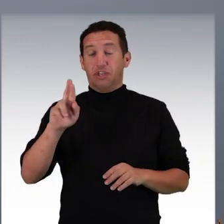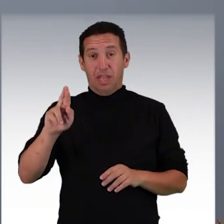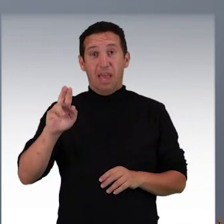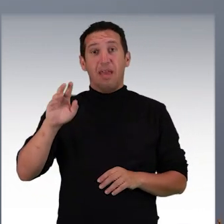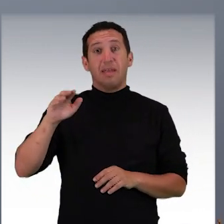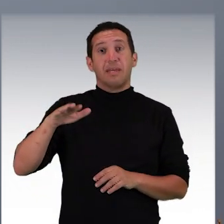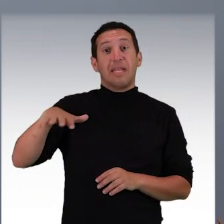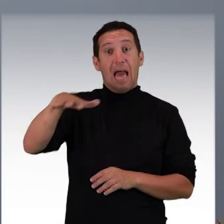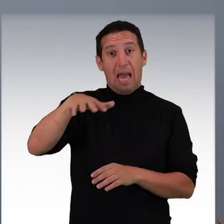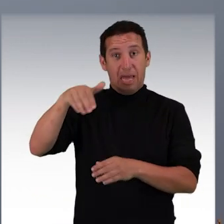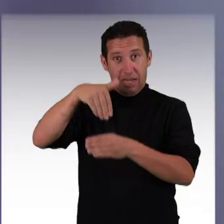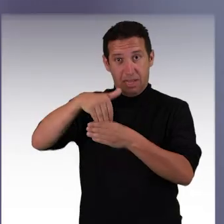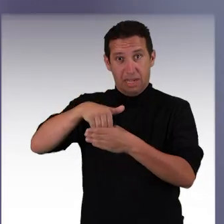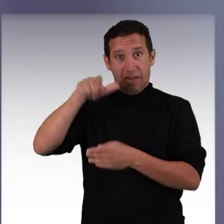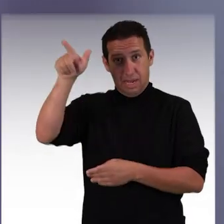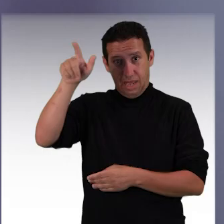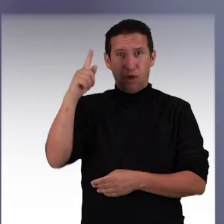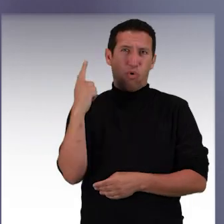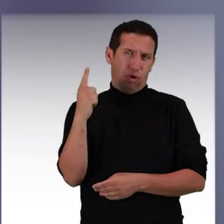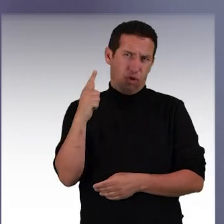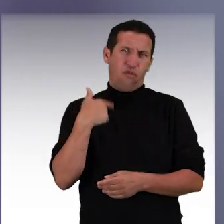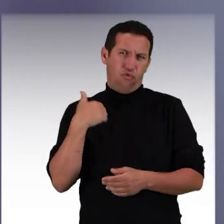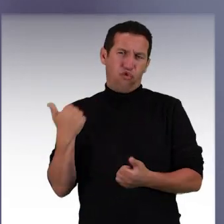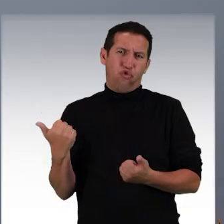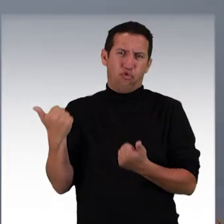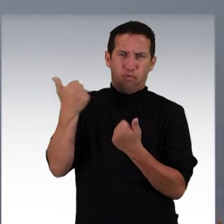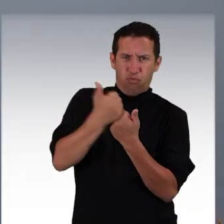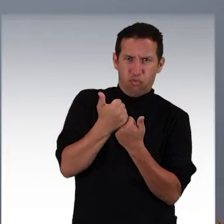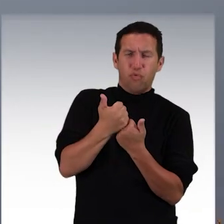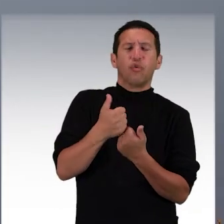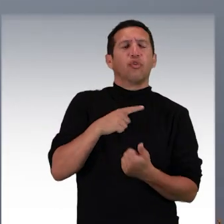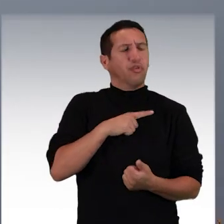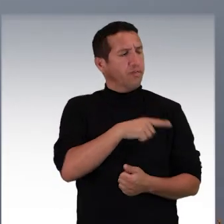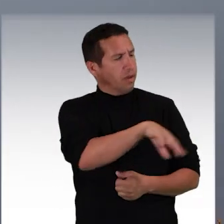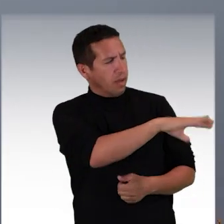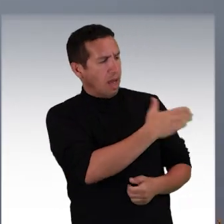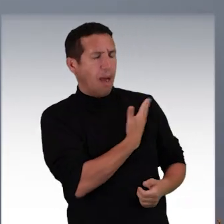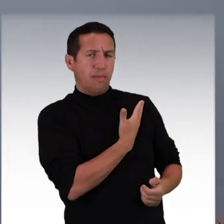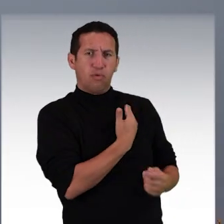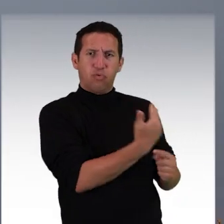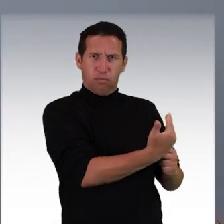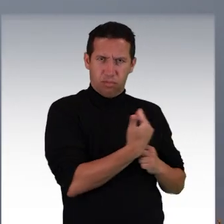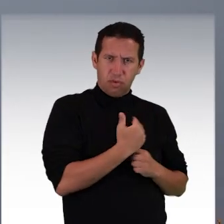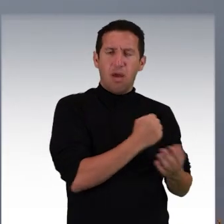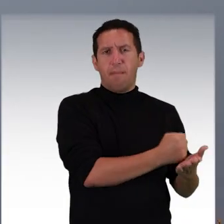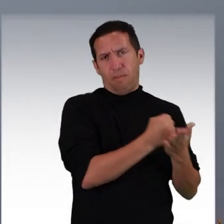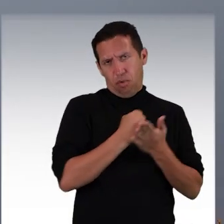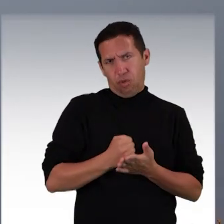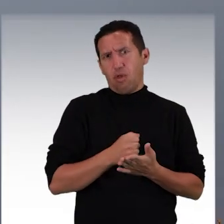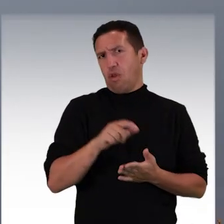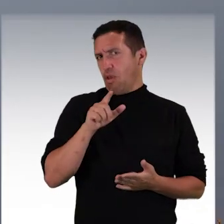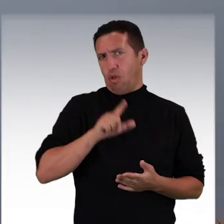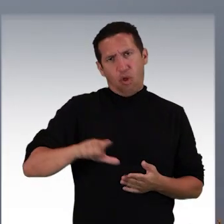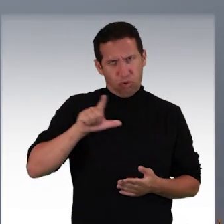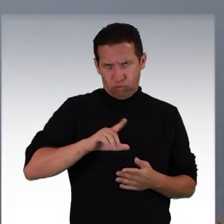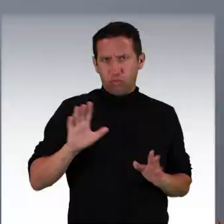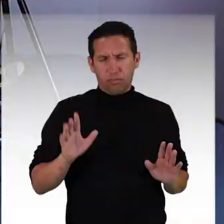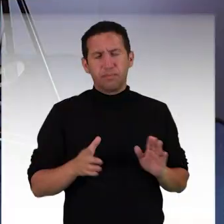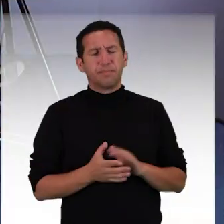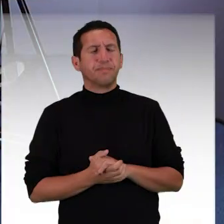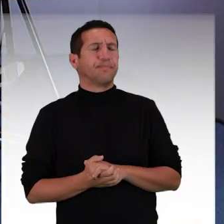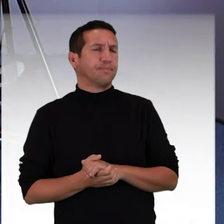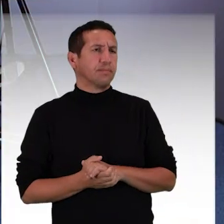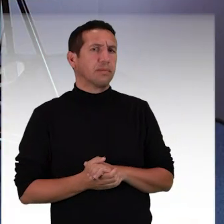é sempre procurador Regional Eleitoral em Goiás fui substituto claro eu tive colegas que me apoiaram muito e me deram